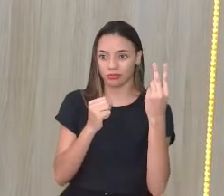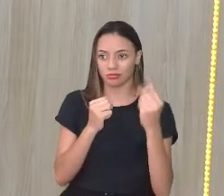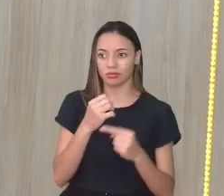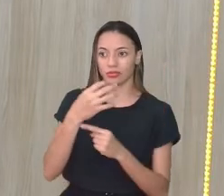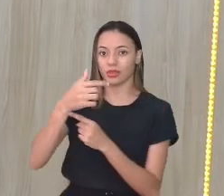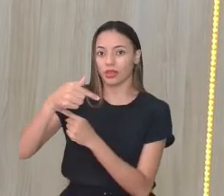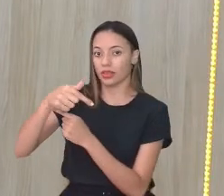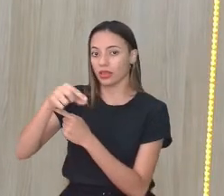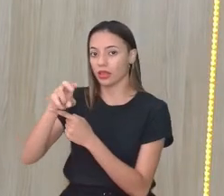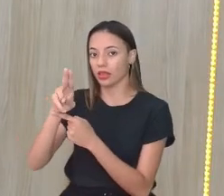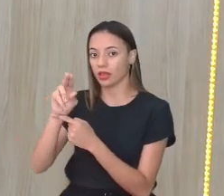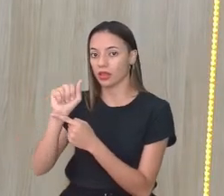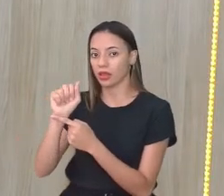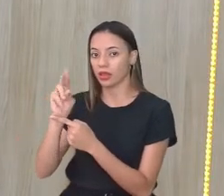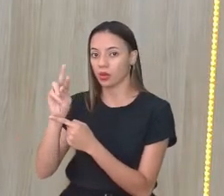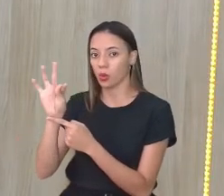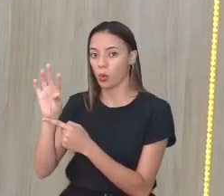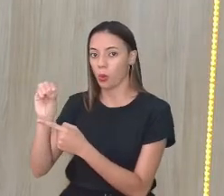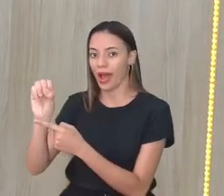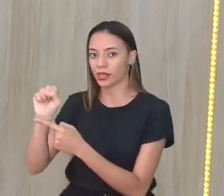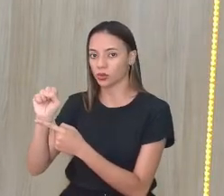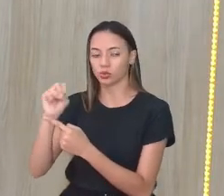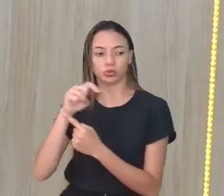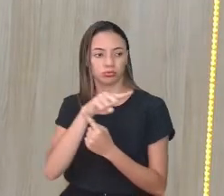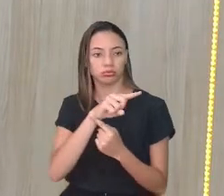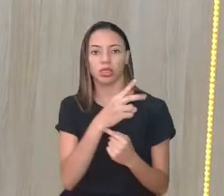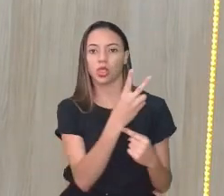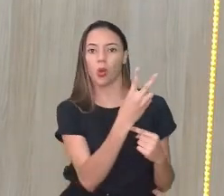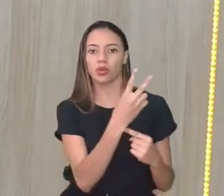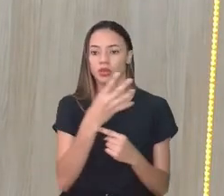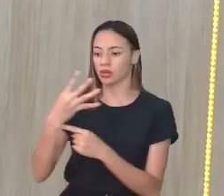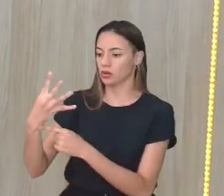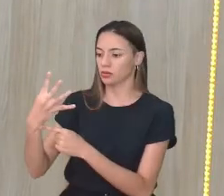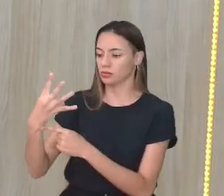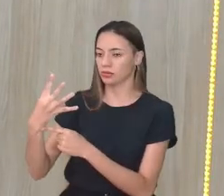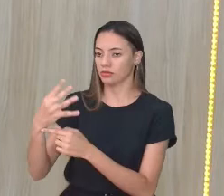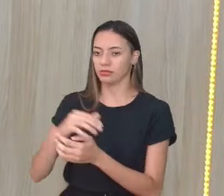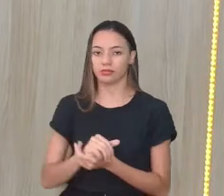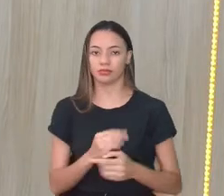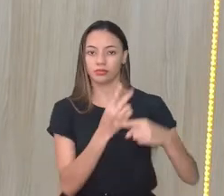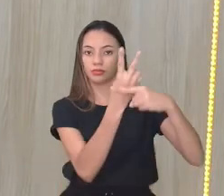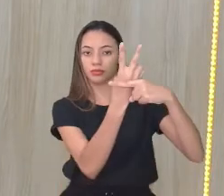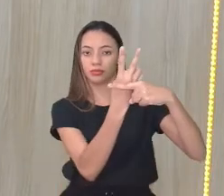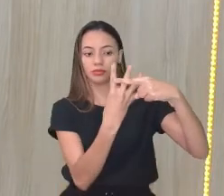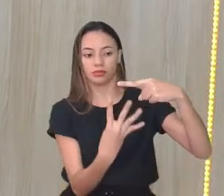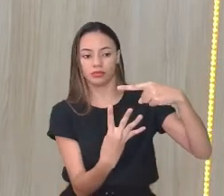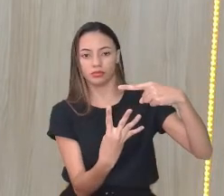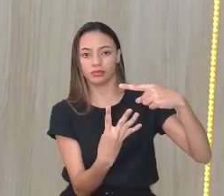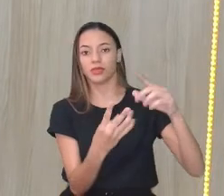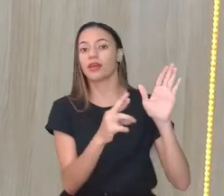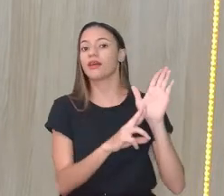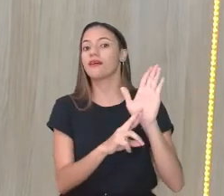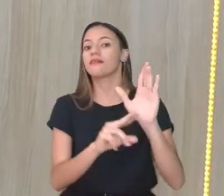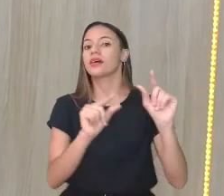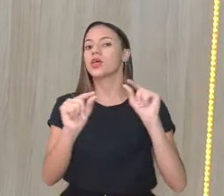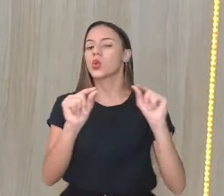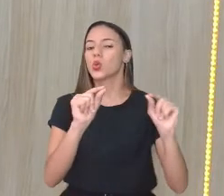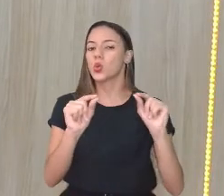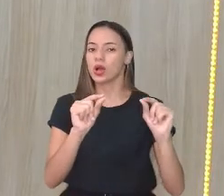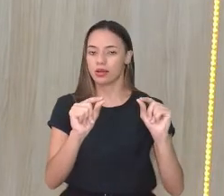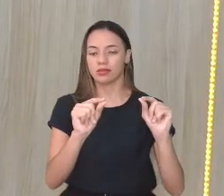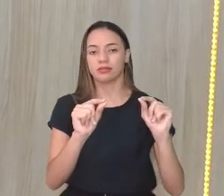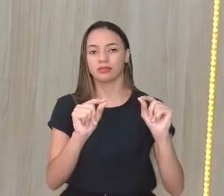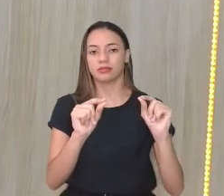quartos. 2 quartos. No caso ali, o 2 e o 4 fazendo referência àquele